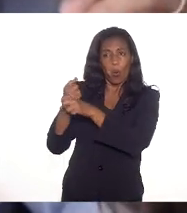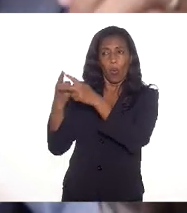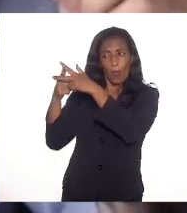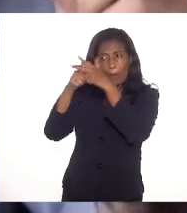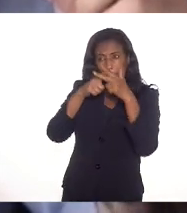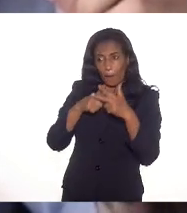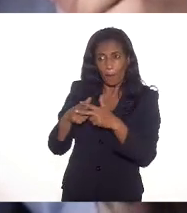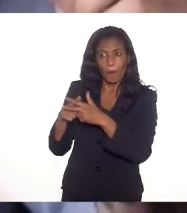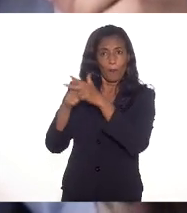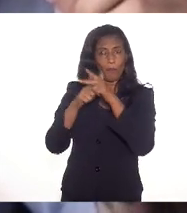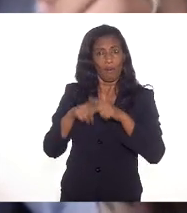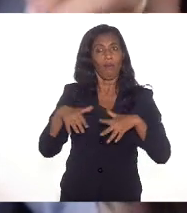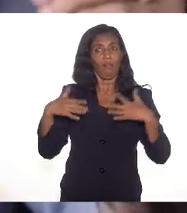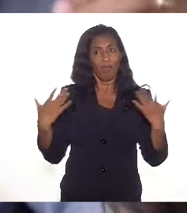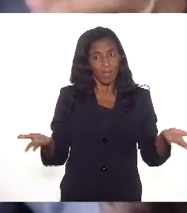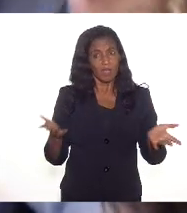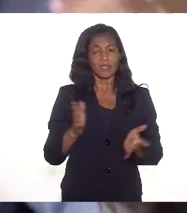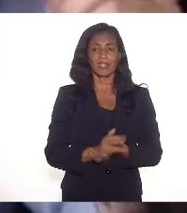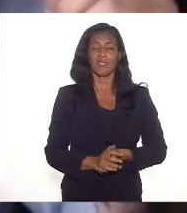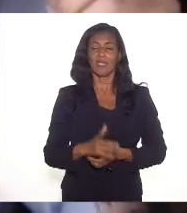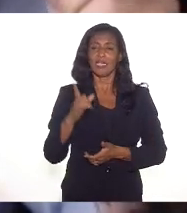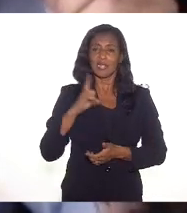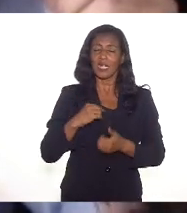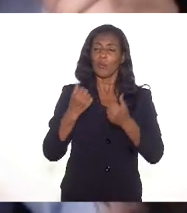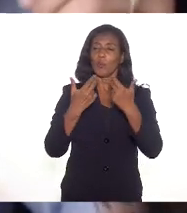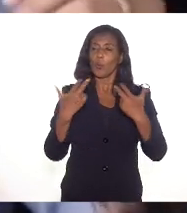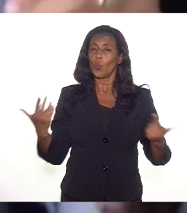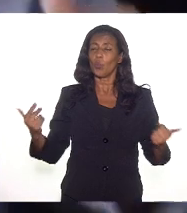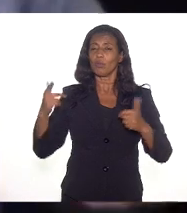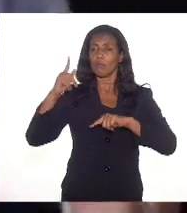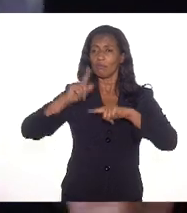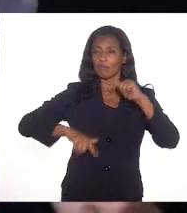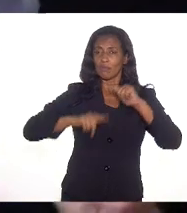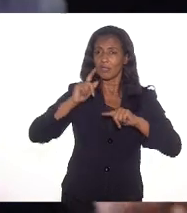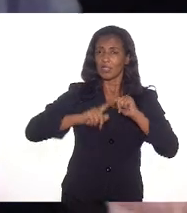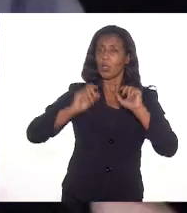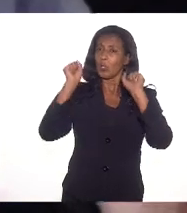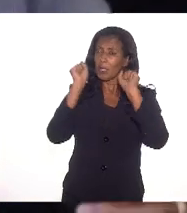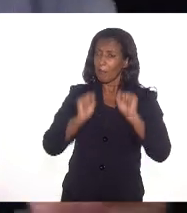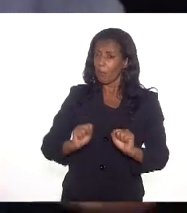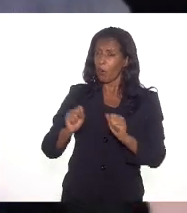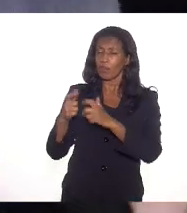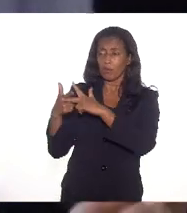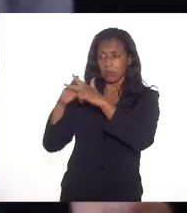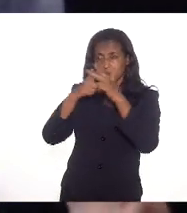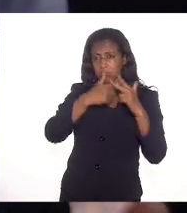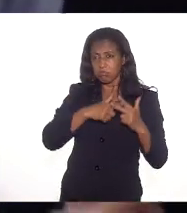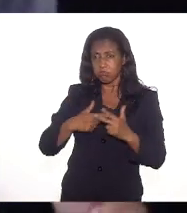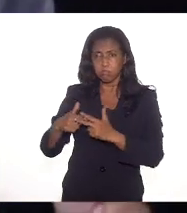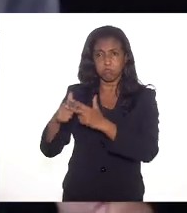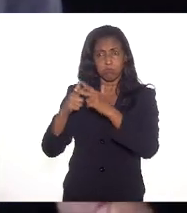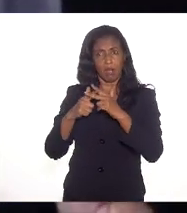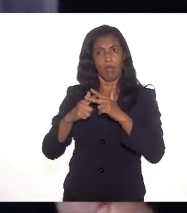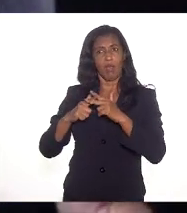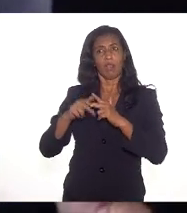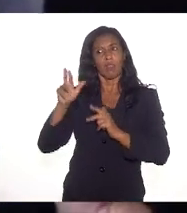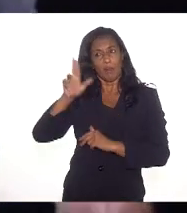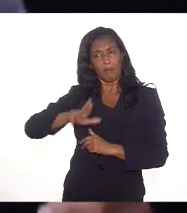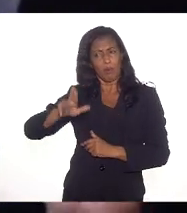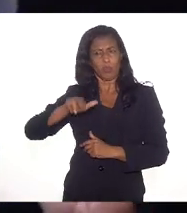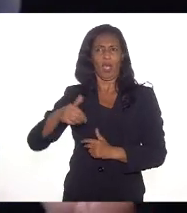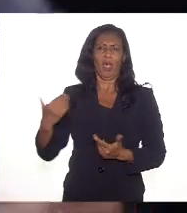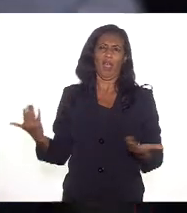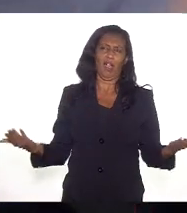assim que nós fizemos. Tem muitos equipamentos da polícia que podem ser reestruturados e ser utilizados para si próprio. Agora, querer